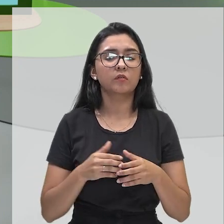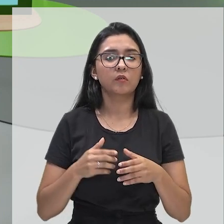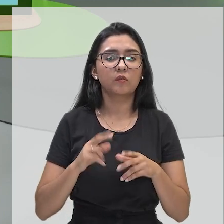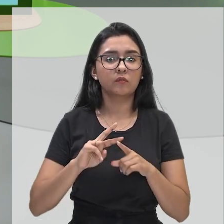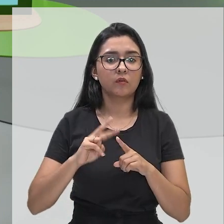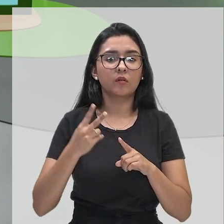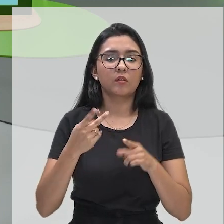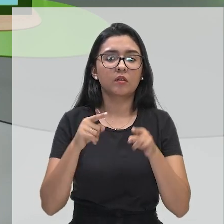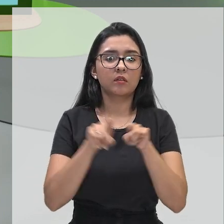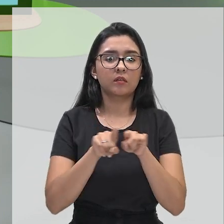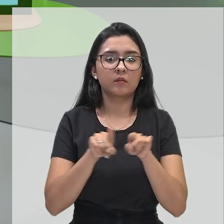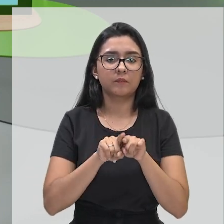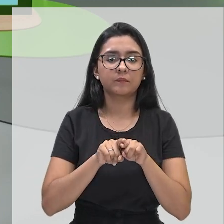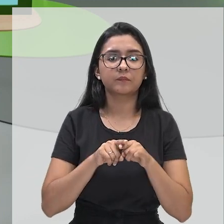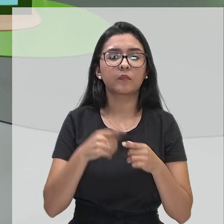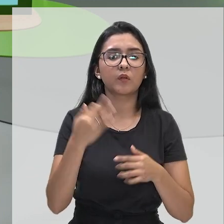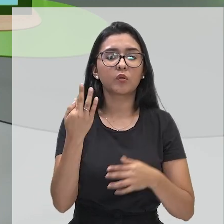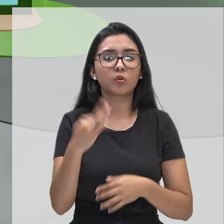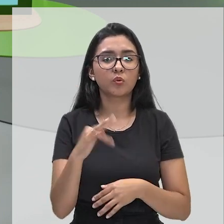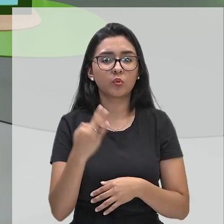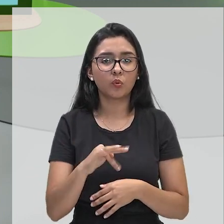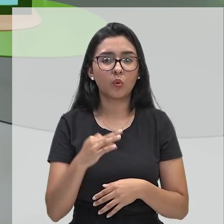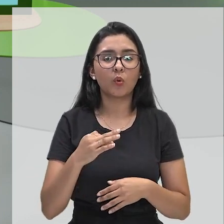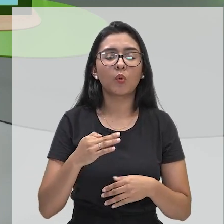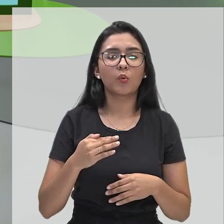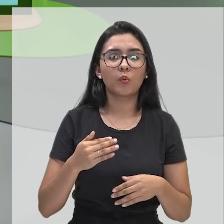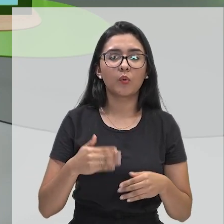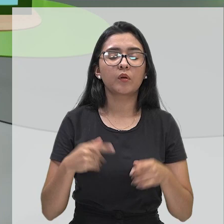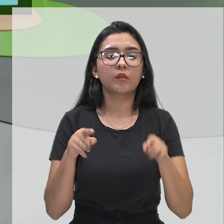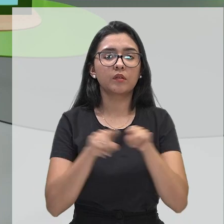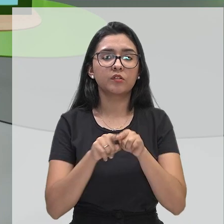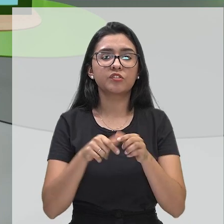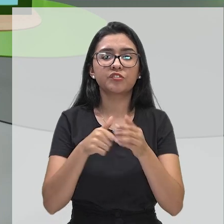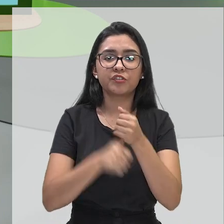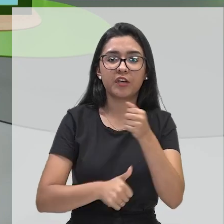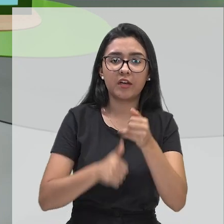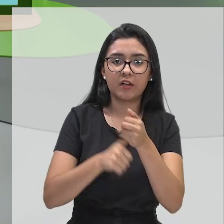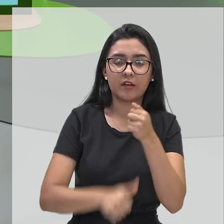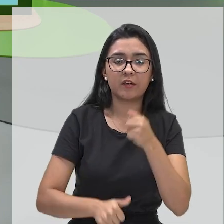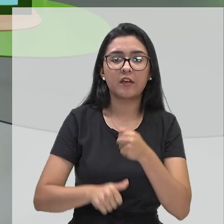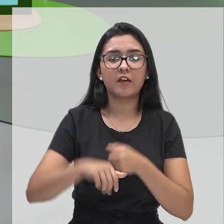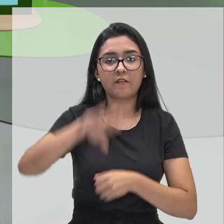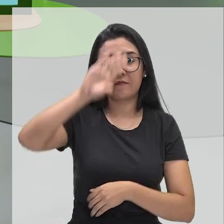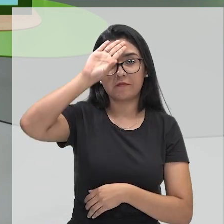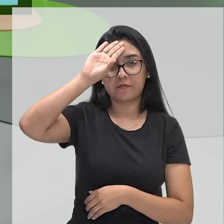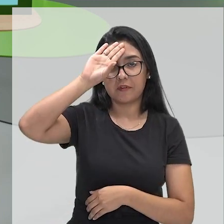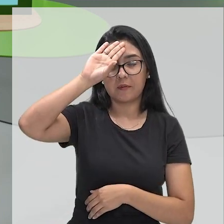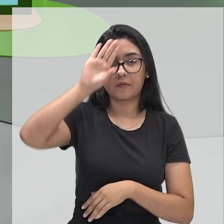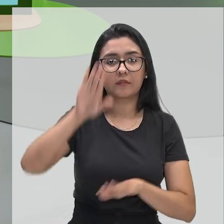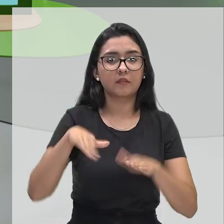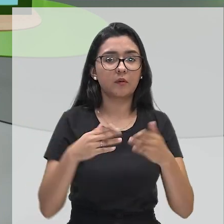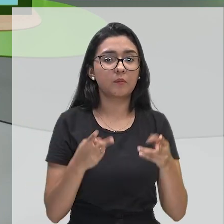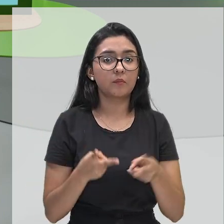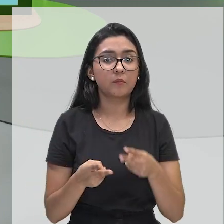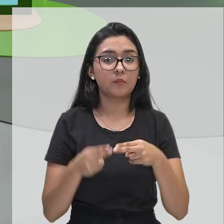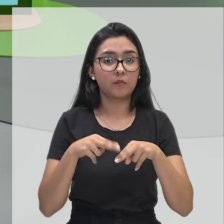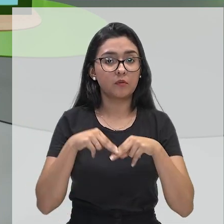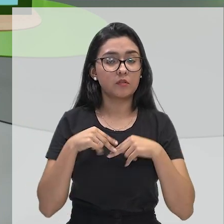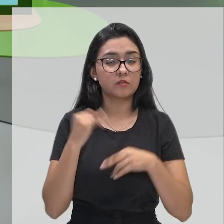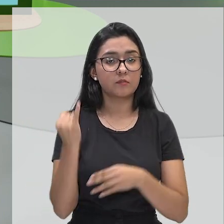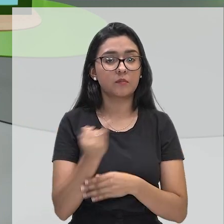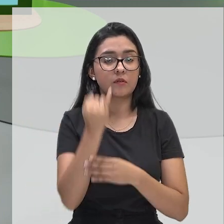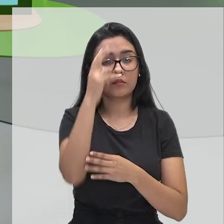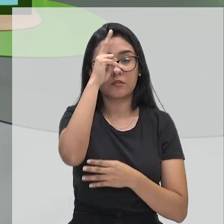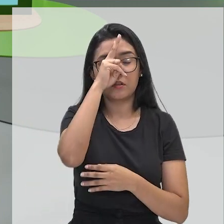da barriga, vai ter cólicas e náuseas, vai ter diarreia e vai ter febre. Por isso é importante a gente lembrar